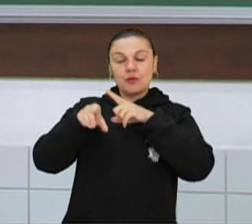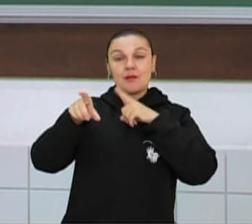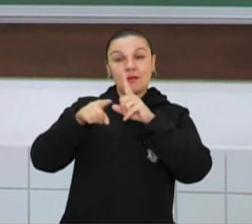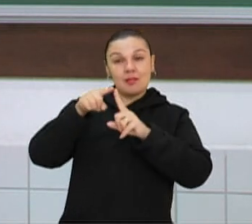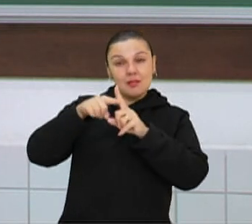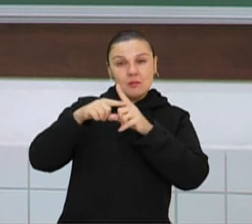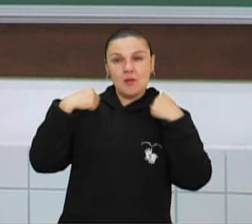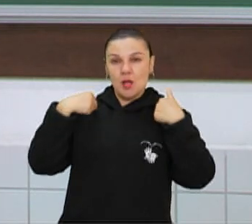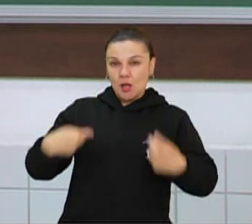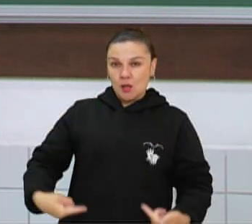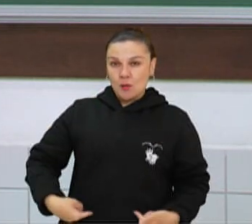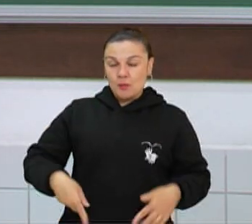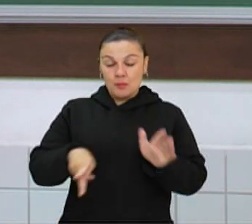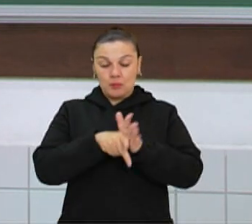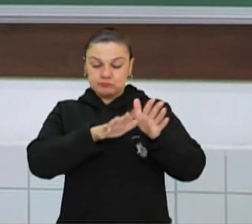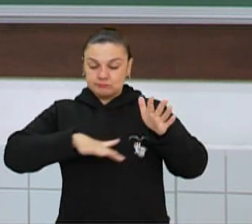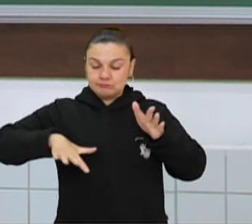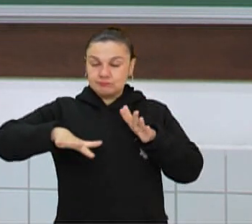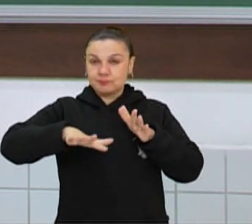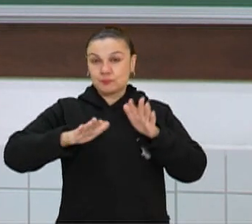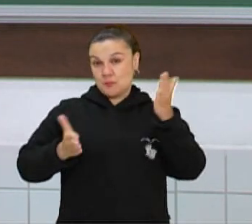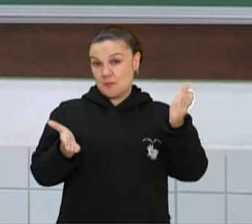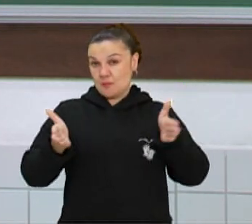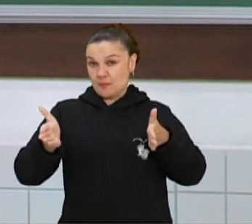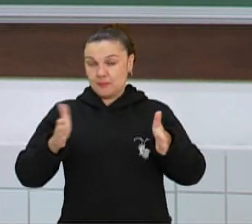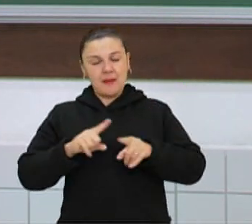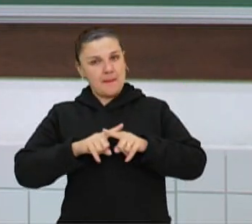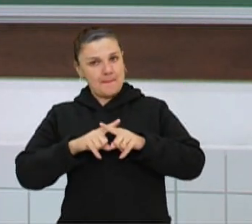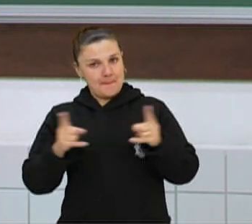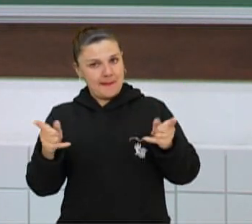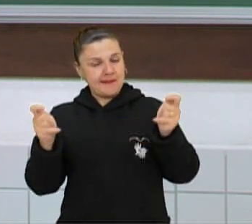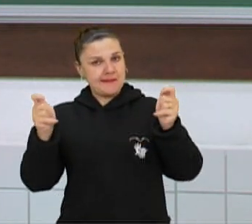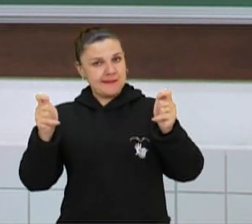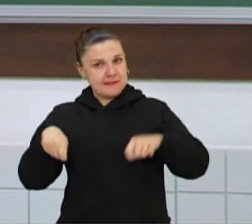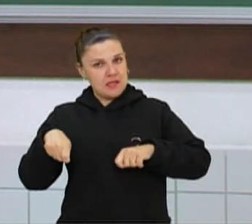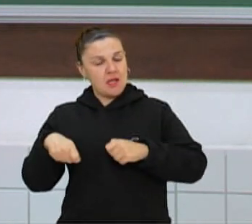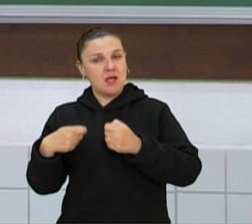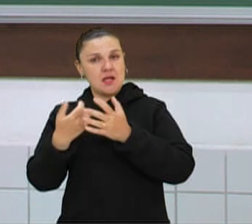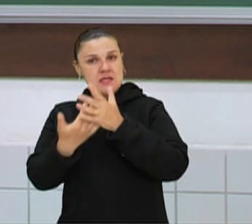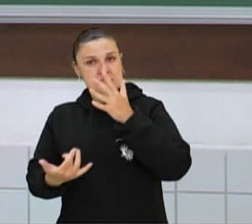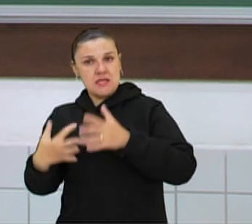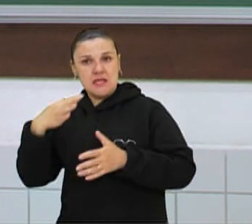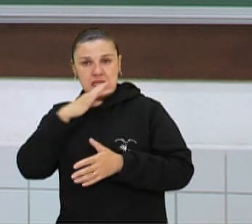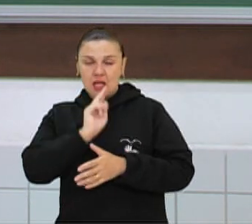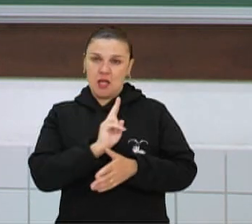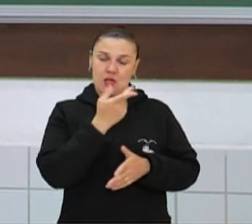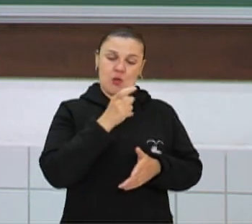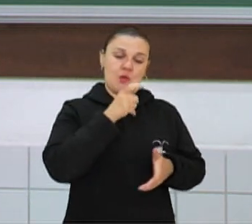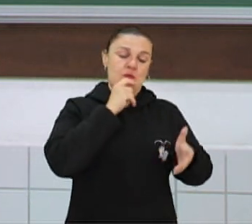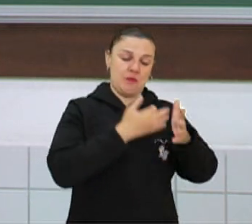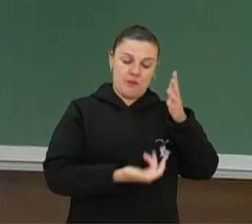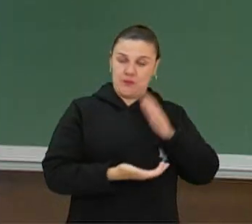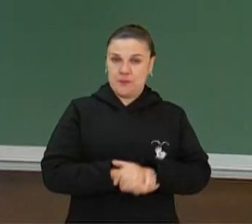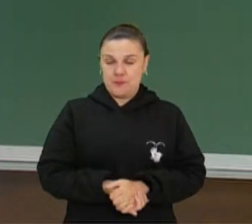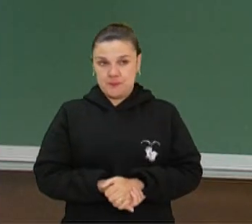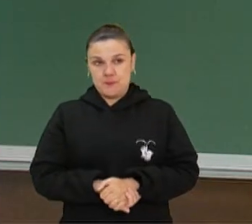temperatura corporal do ambiente na época. Mas será que eles eram endotérmicos ou ectotérmicos? Vamos continuar a